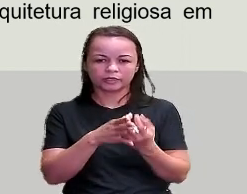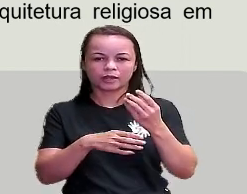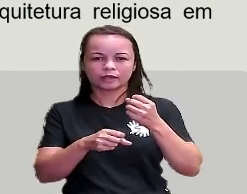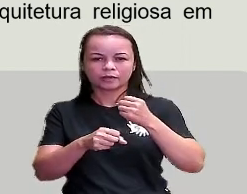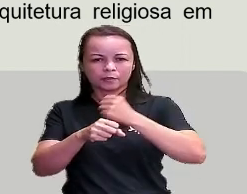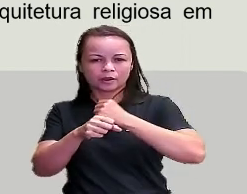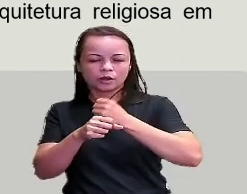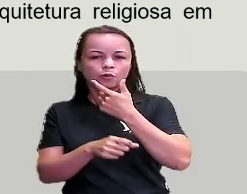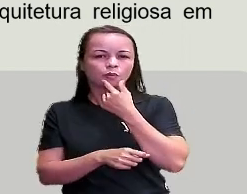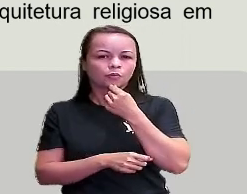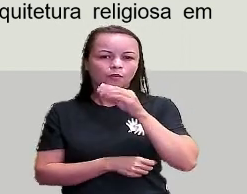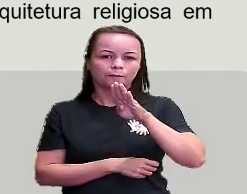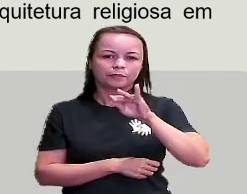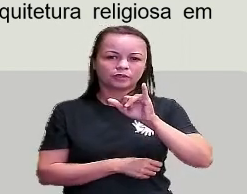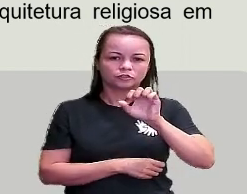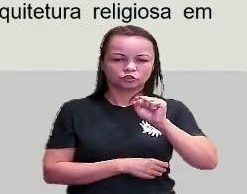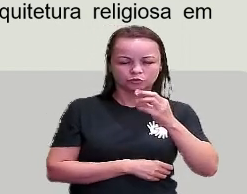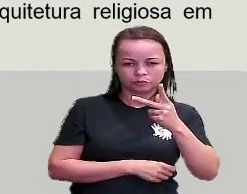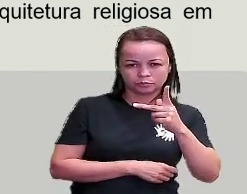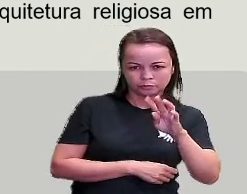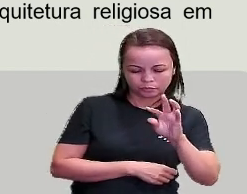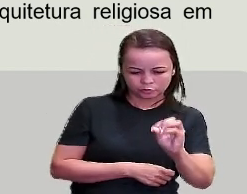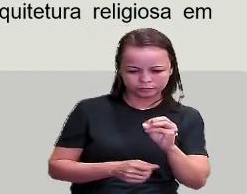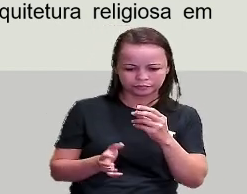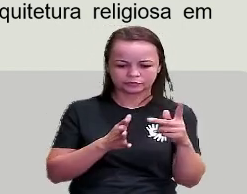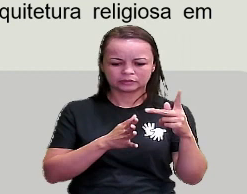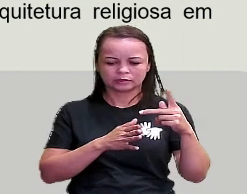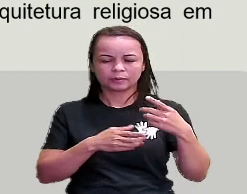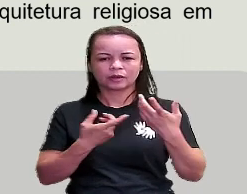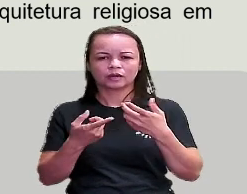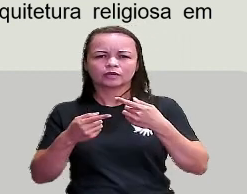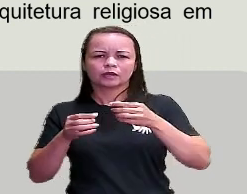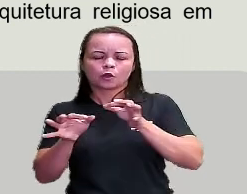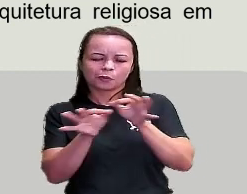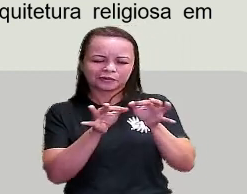Fialho. Esta igreja corresponde à implantação da